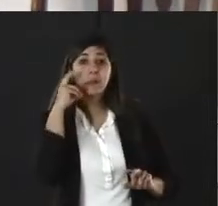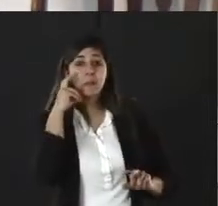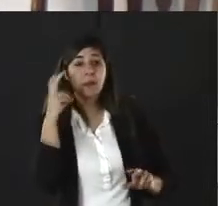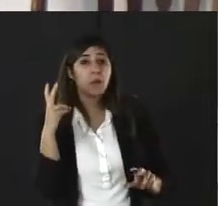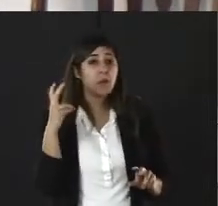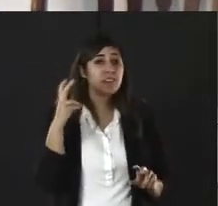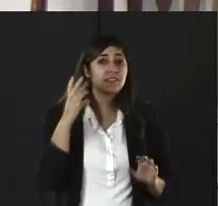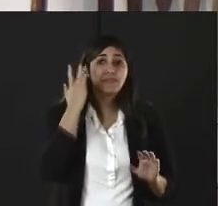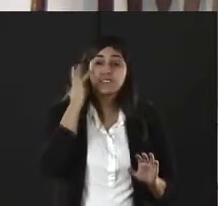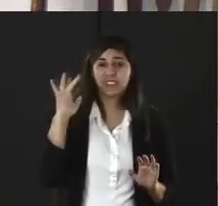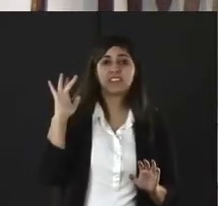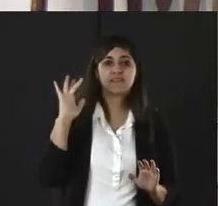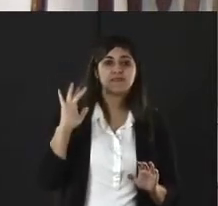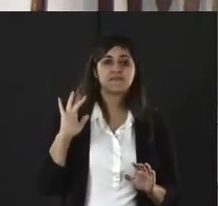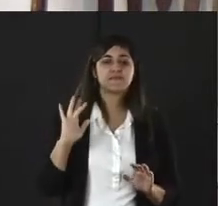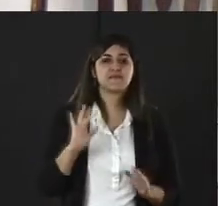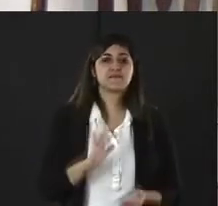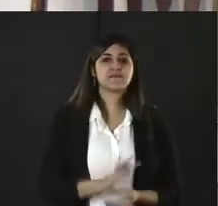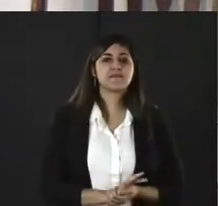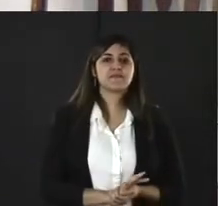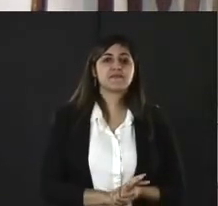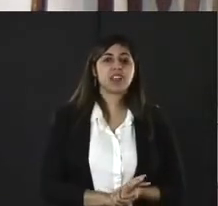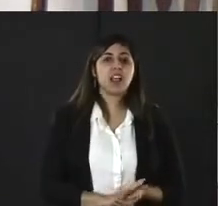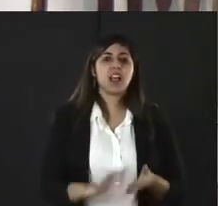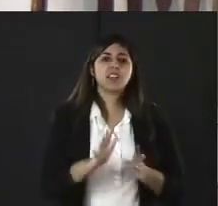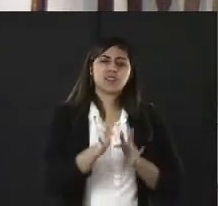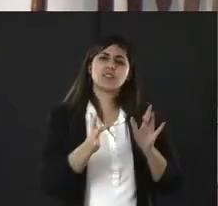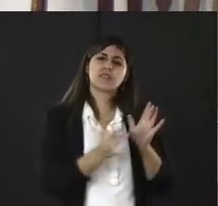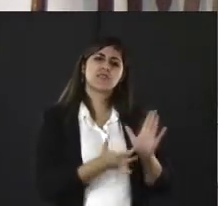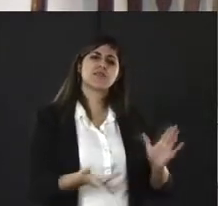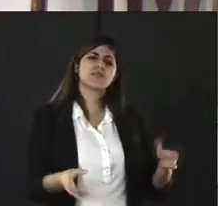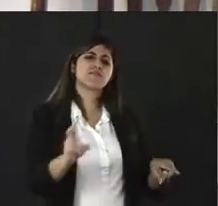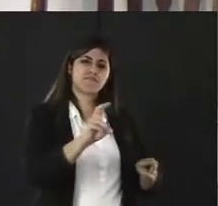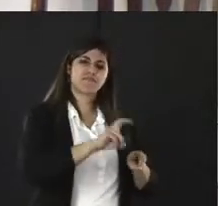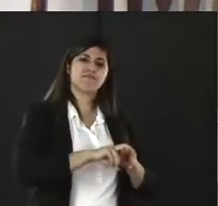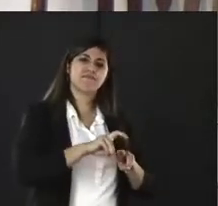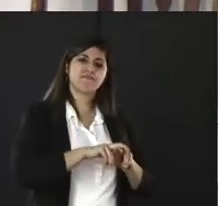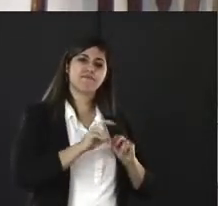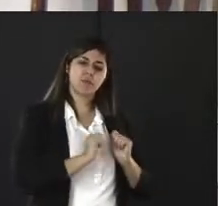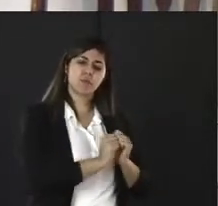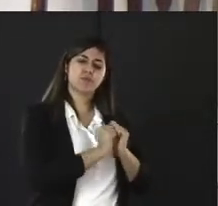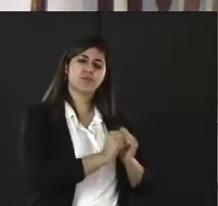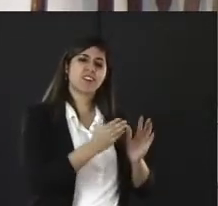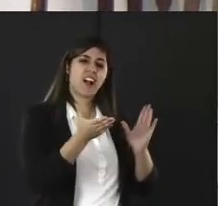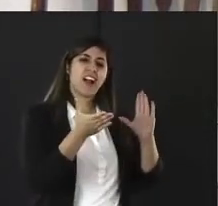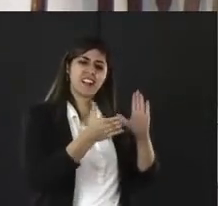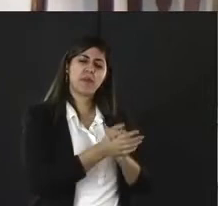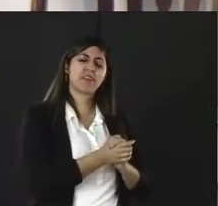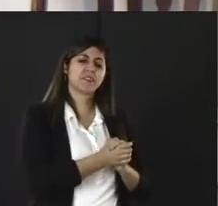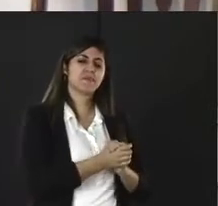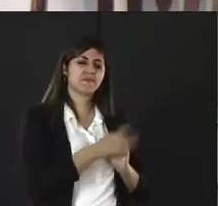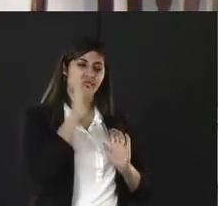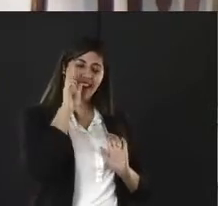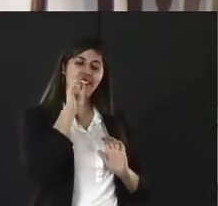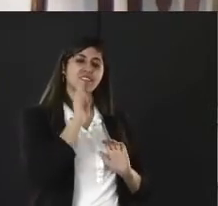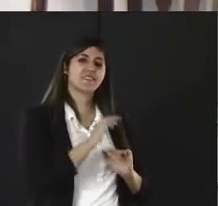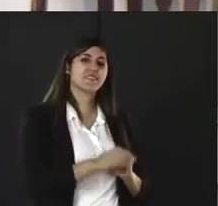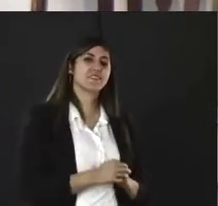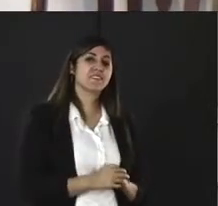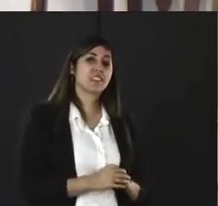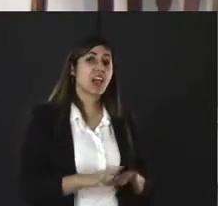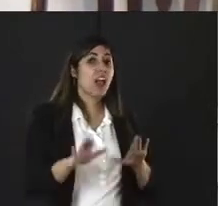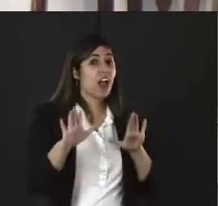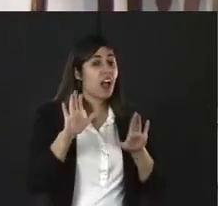tragédia e jesus está neste casamento o e certamente